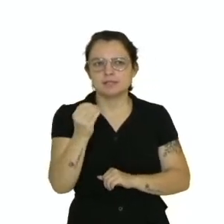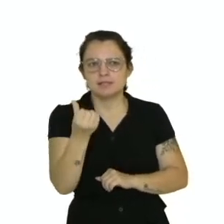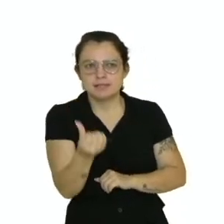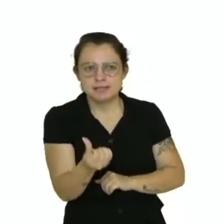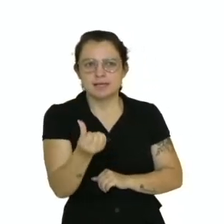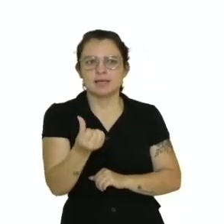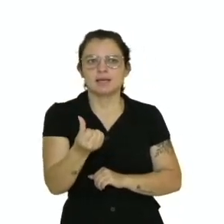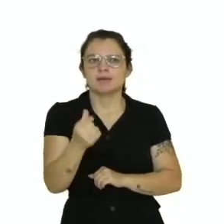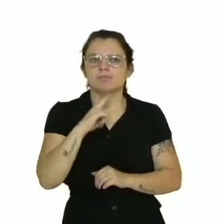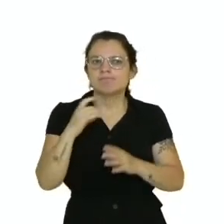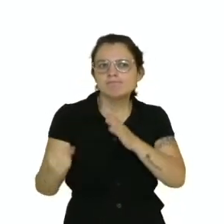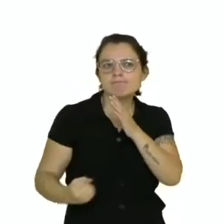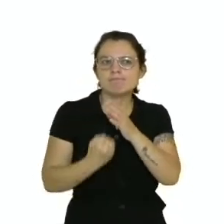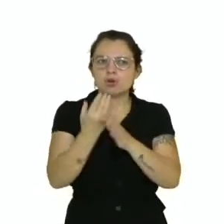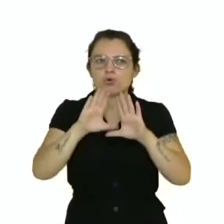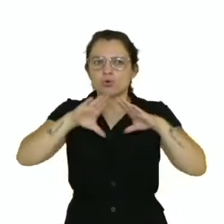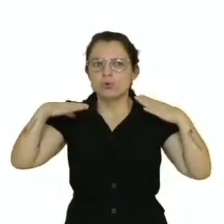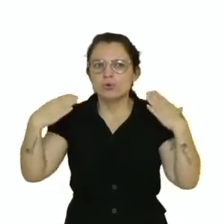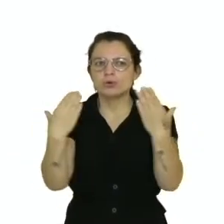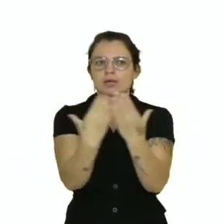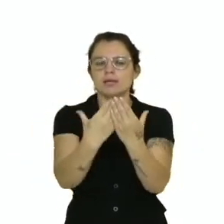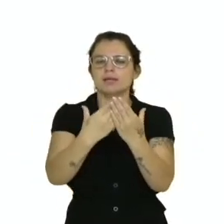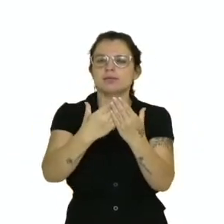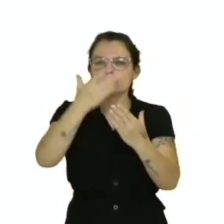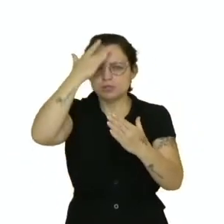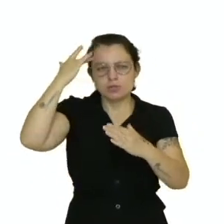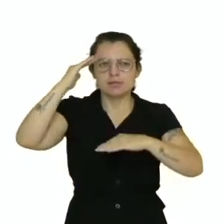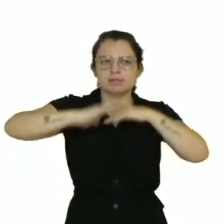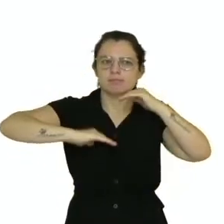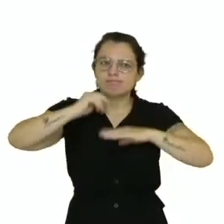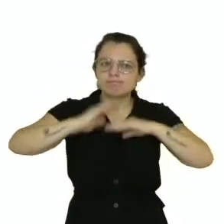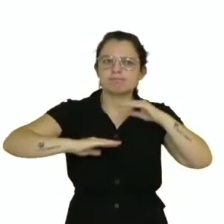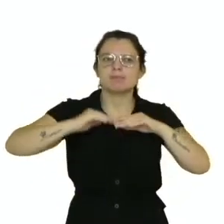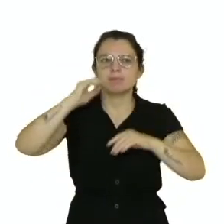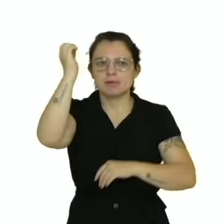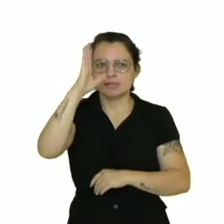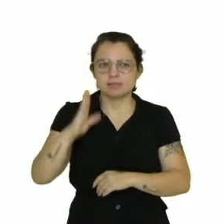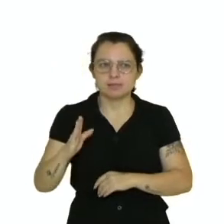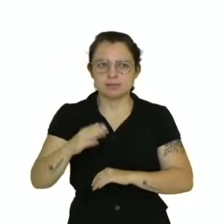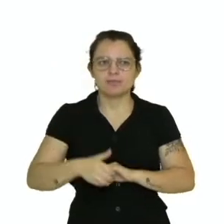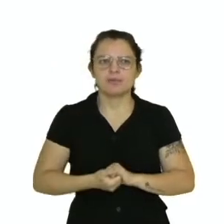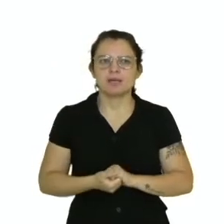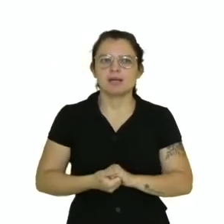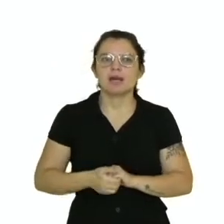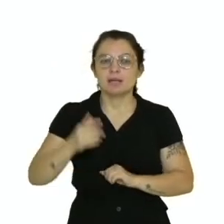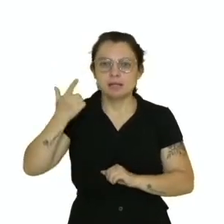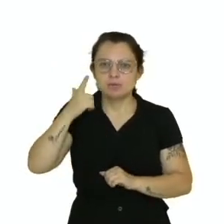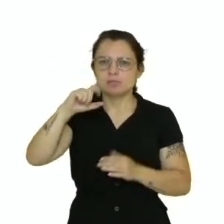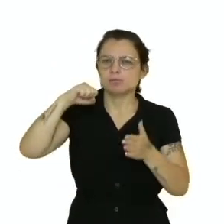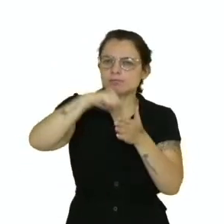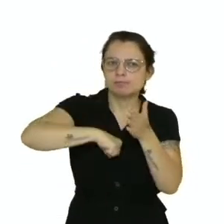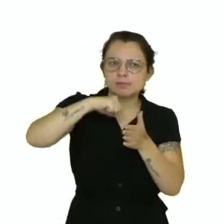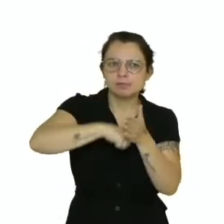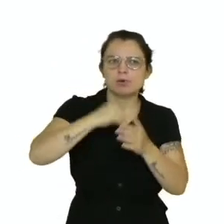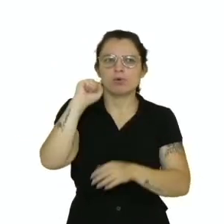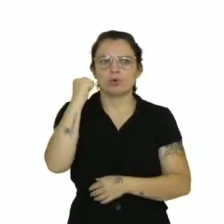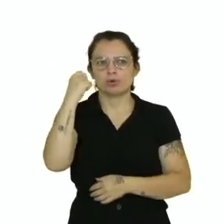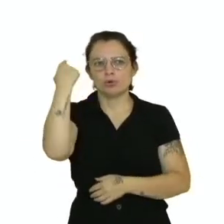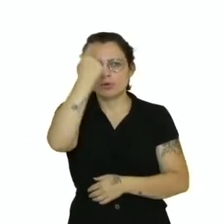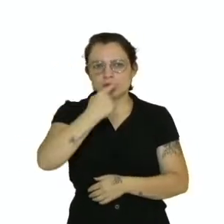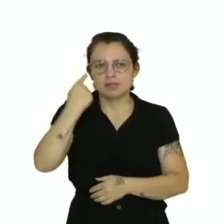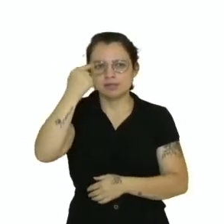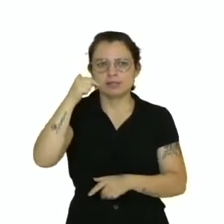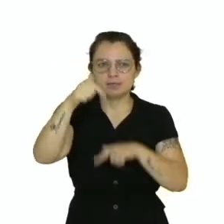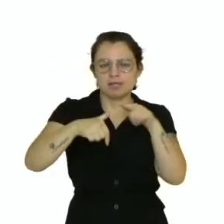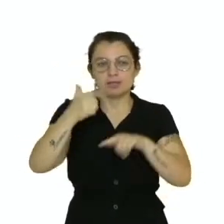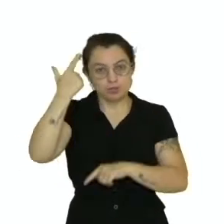Brasileiro. Justamente a pauta era para lutar pela jornada de 8 horas de trabalho. No ano seguinte, no dia 1º